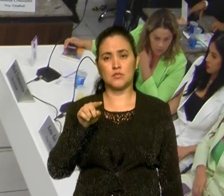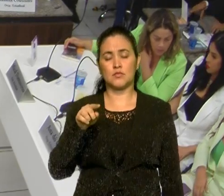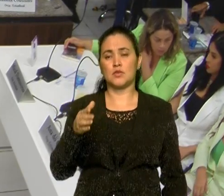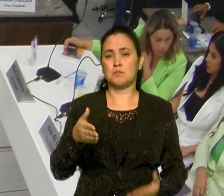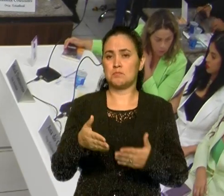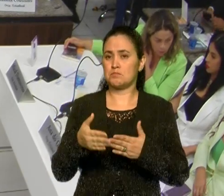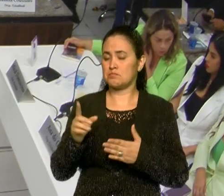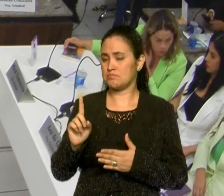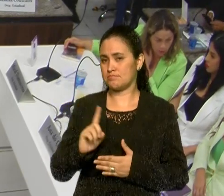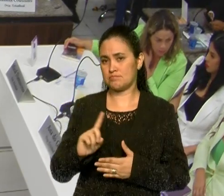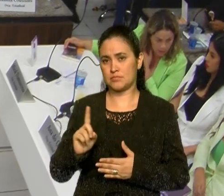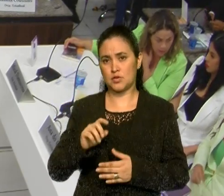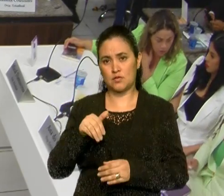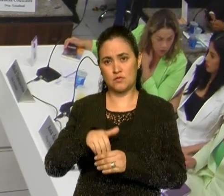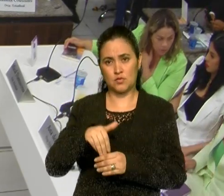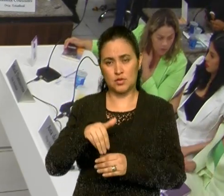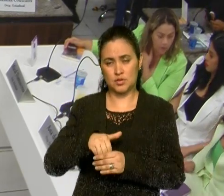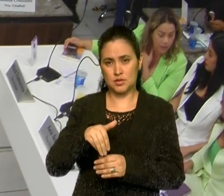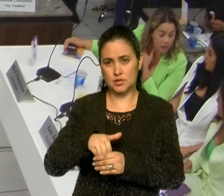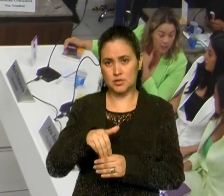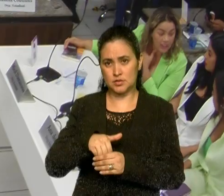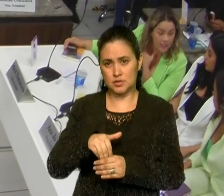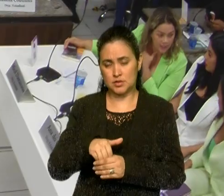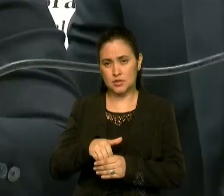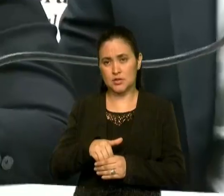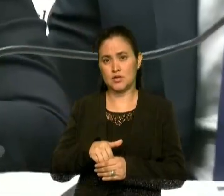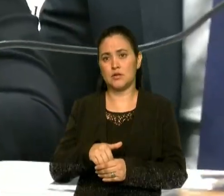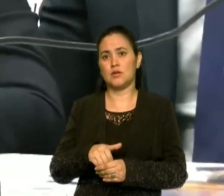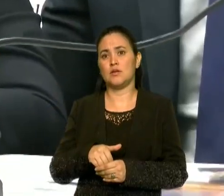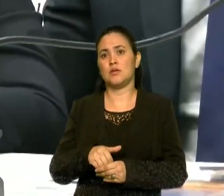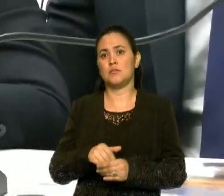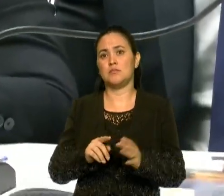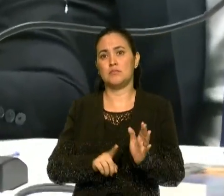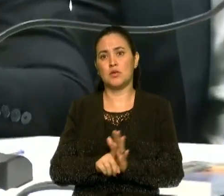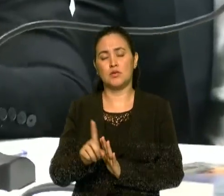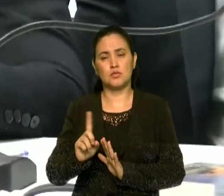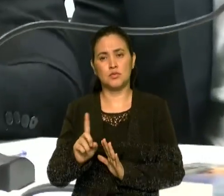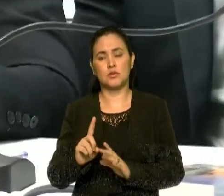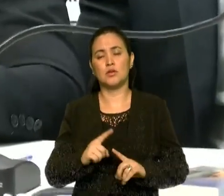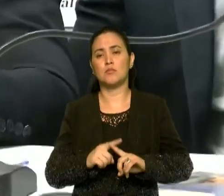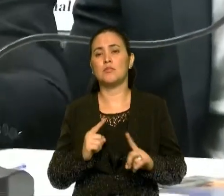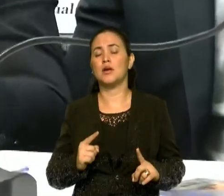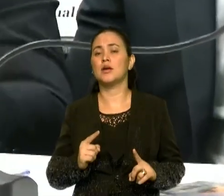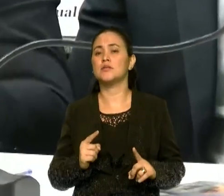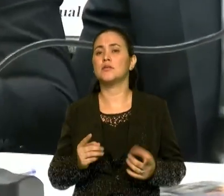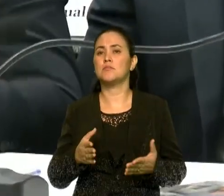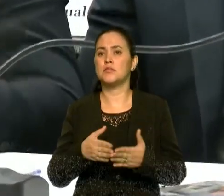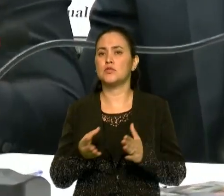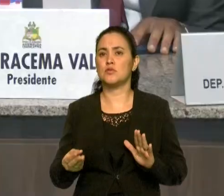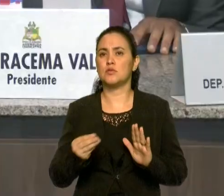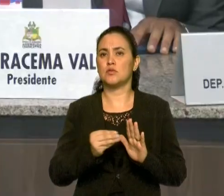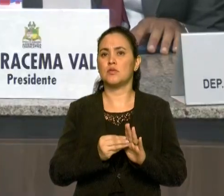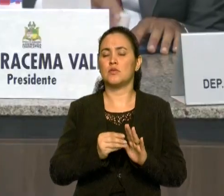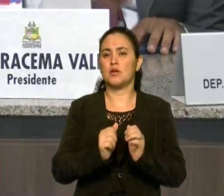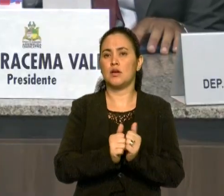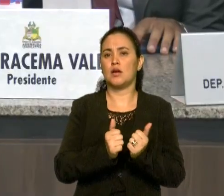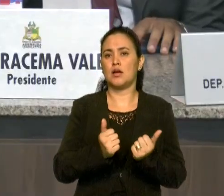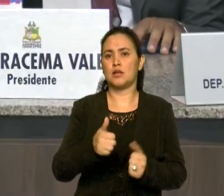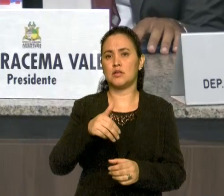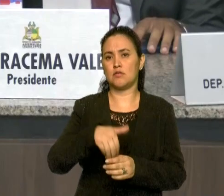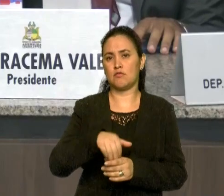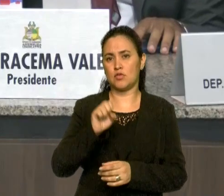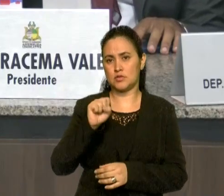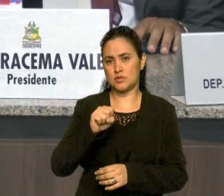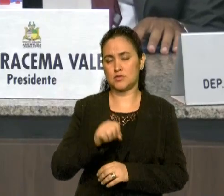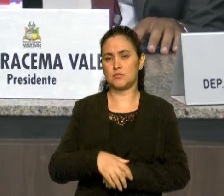403, ele pediu para considerar em ata o voto dele favorável. Senhora presidente. É porque aqui é como se sinal não